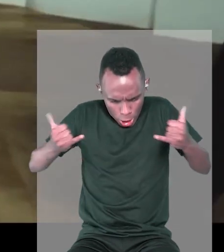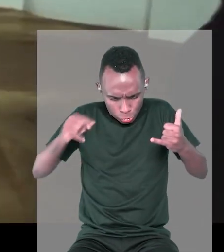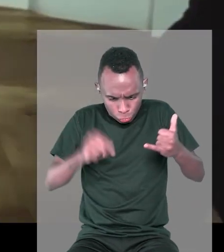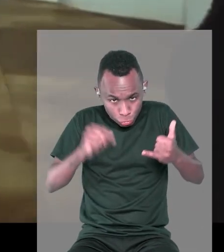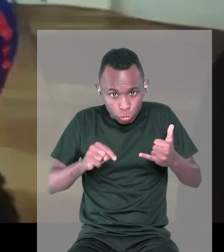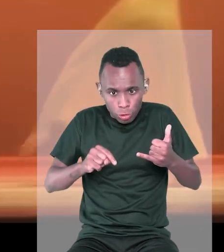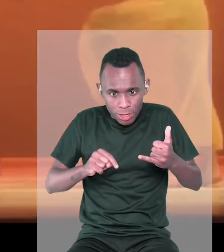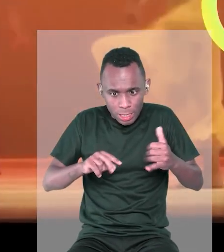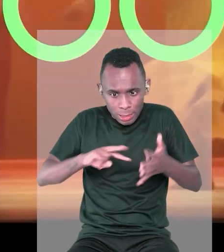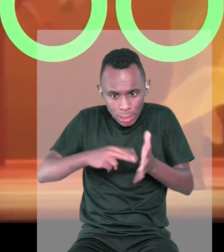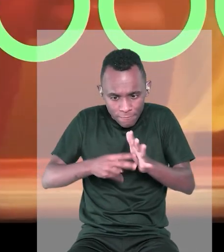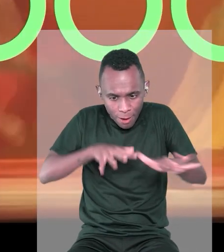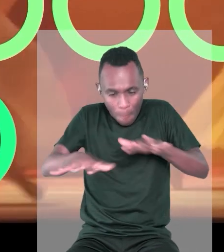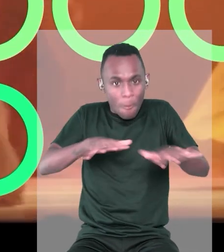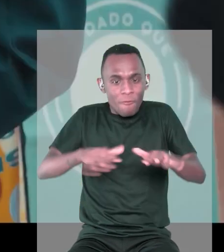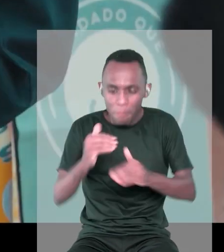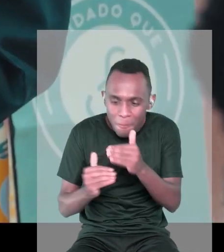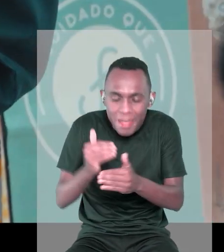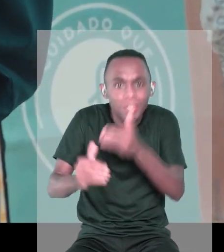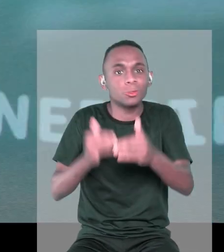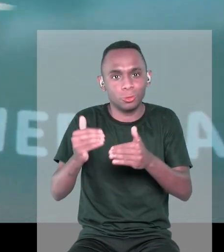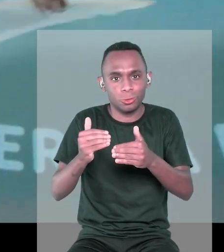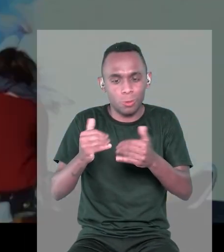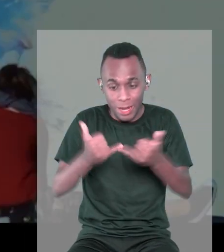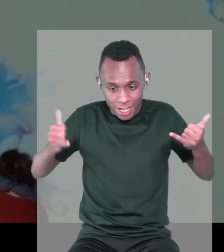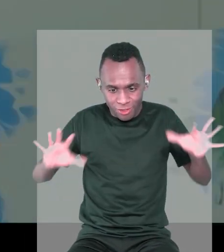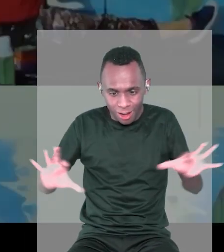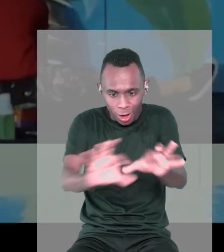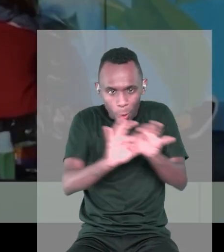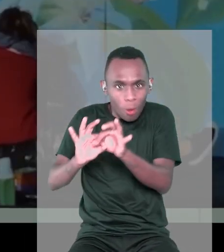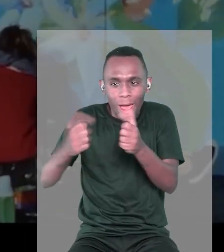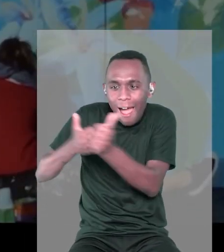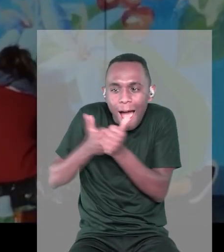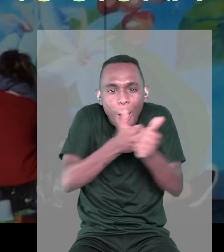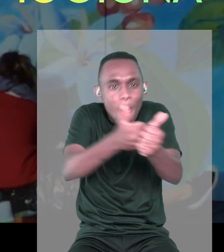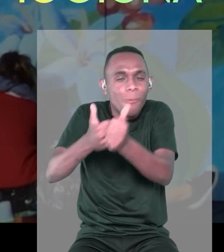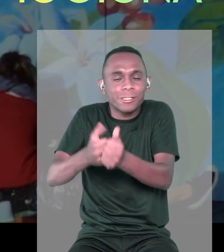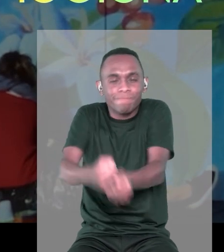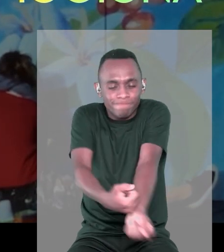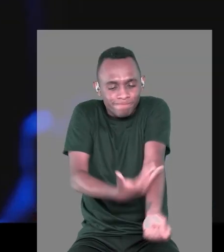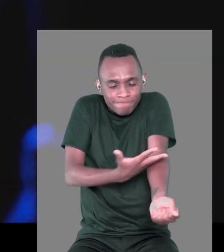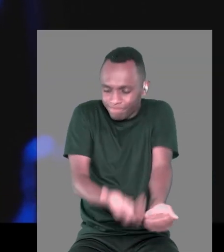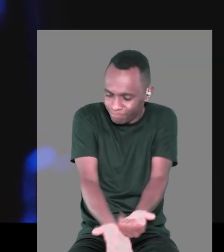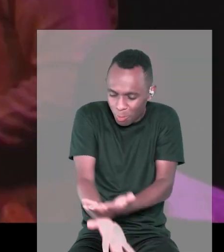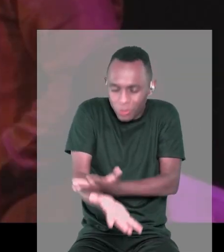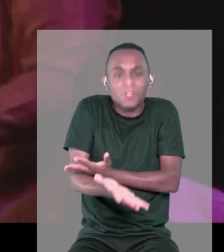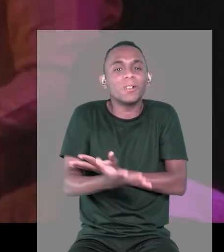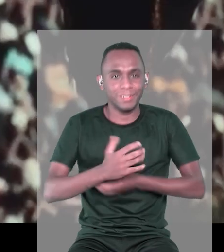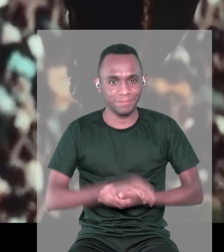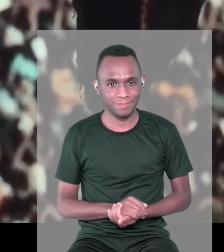energia que gera movimento, energia que conecta, aproxima, emociona,